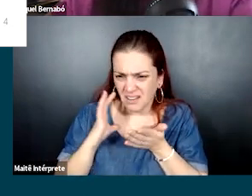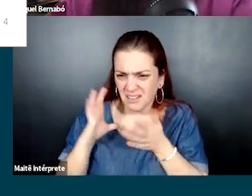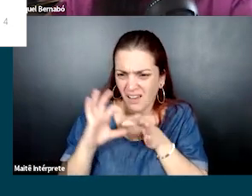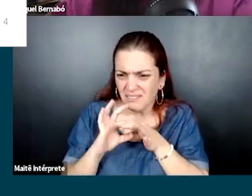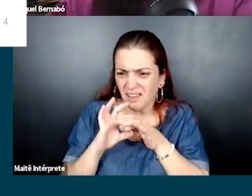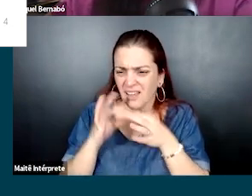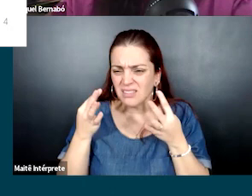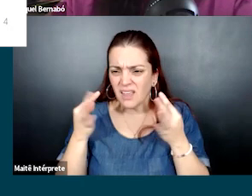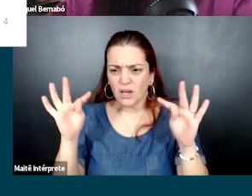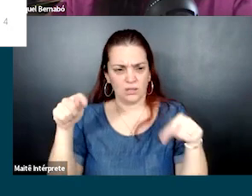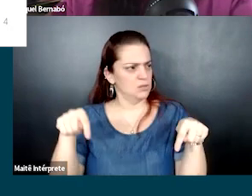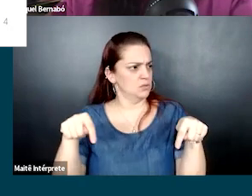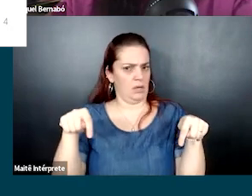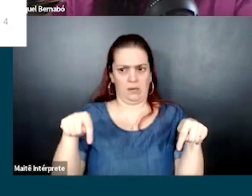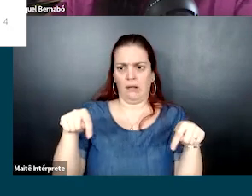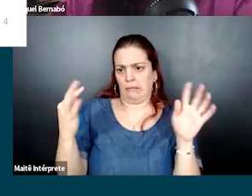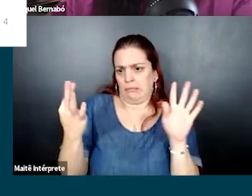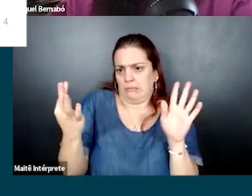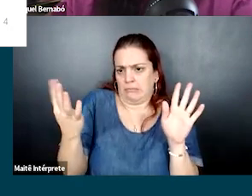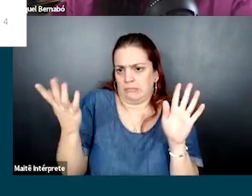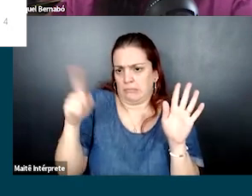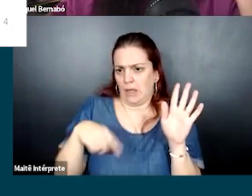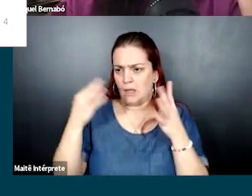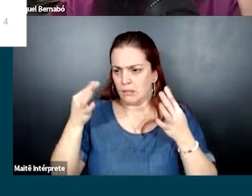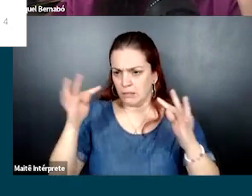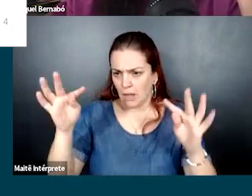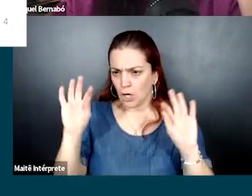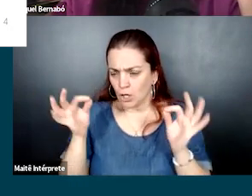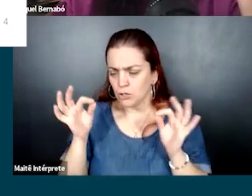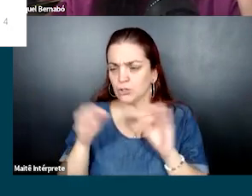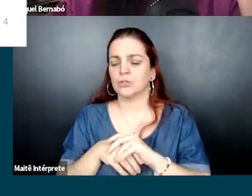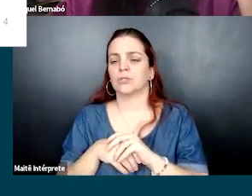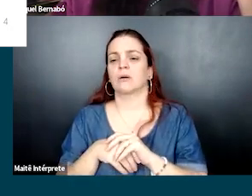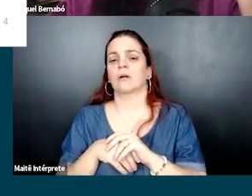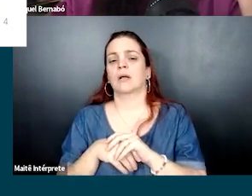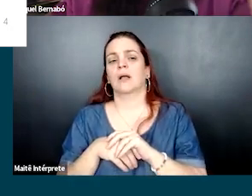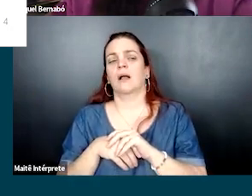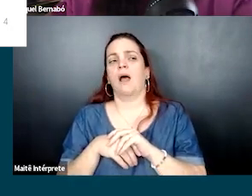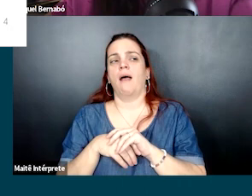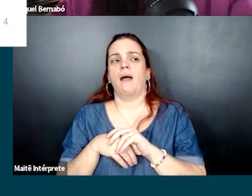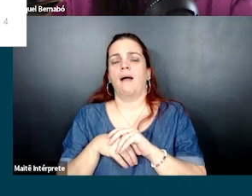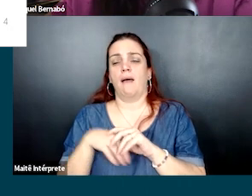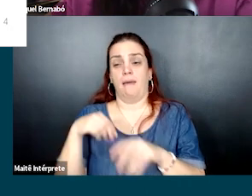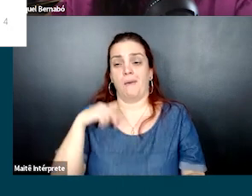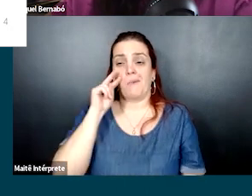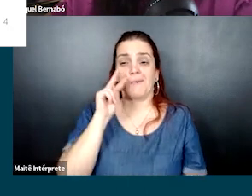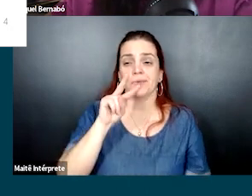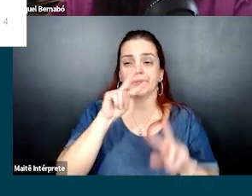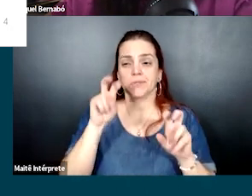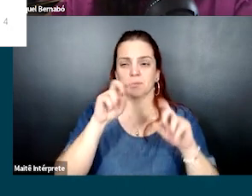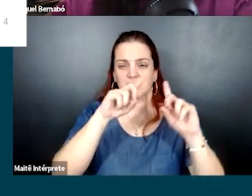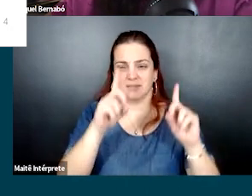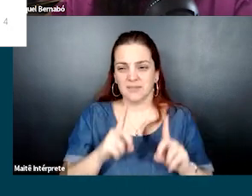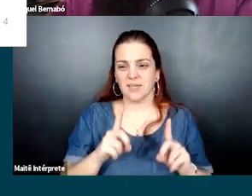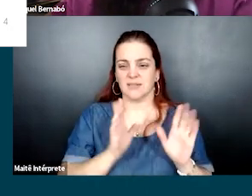tecnologia, né? Tudo isso que eu estou falando, né? Afinal de contas, a gente está numa conferência de tecnologia. E quando eu vi esse lance